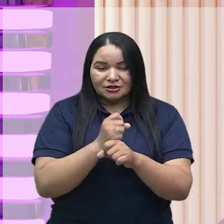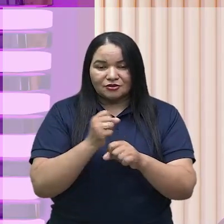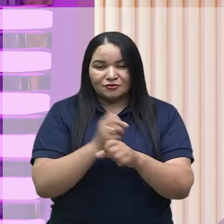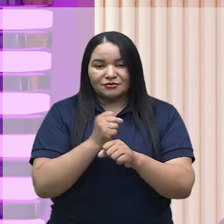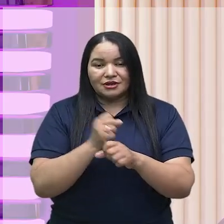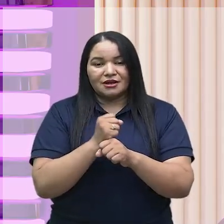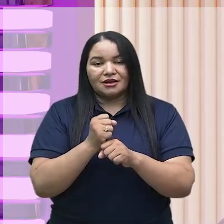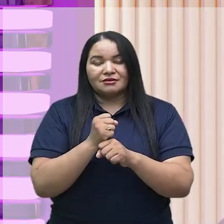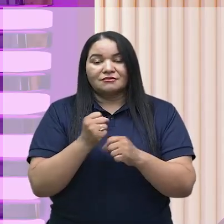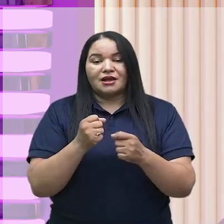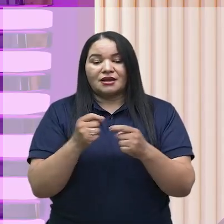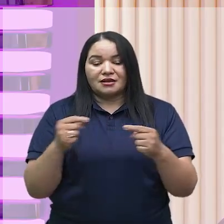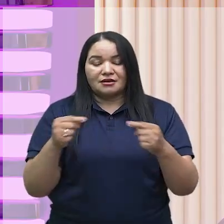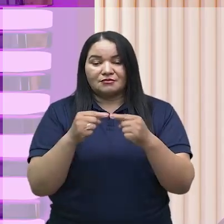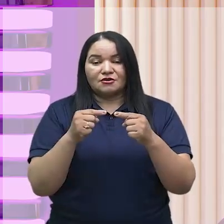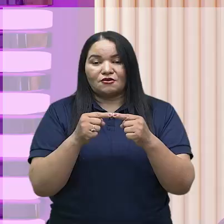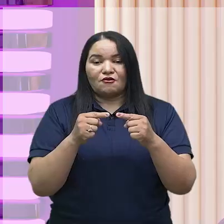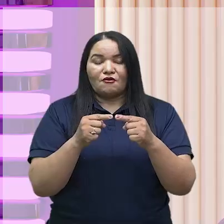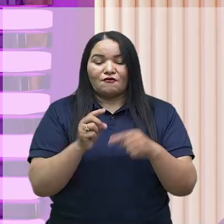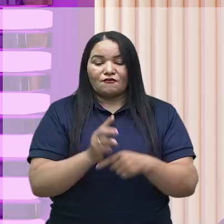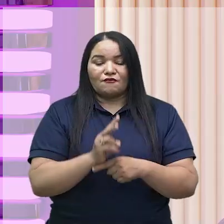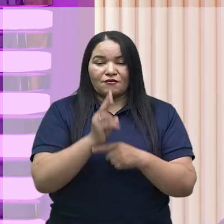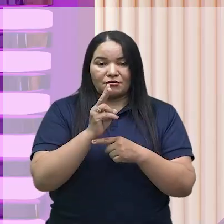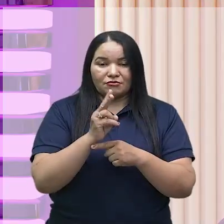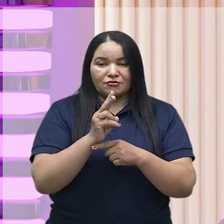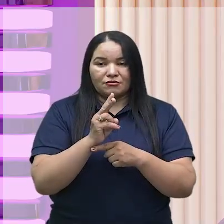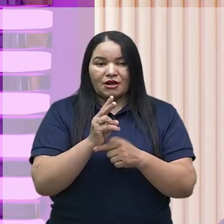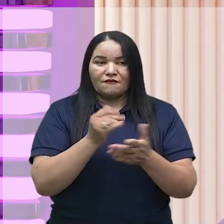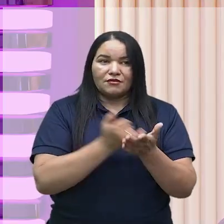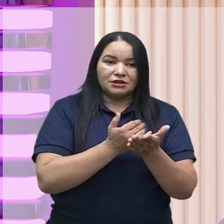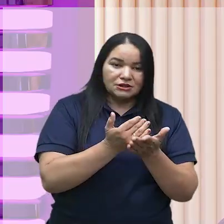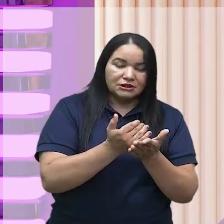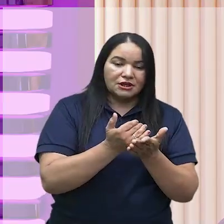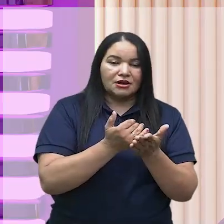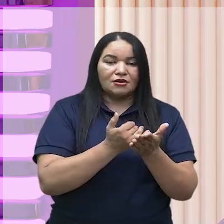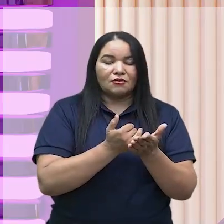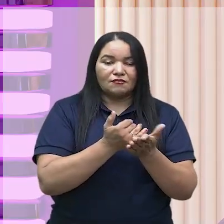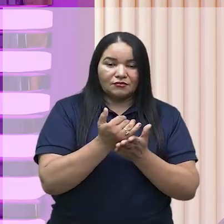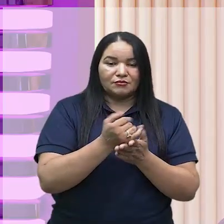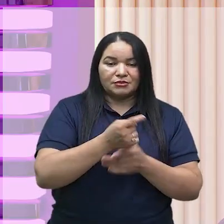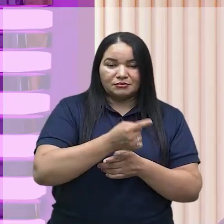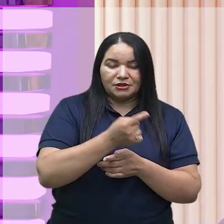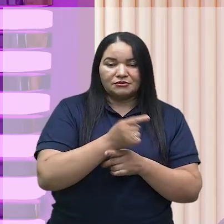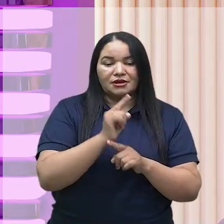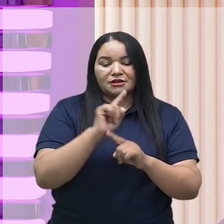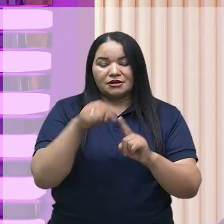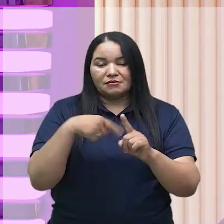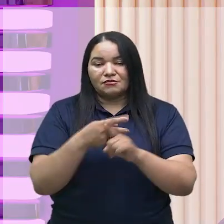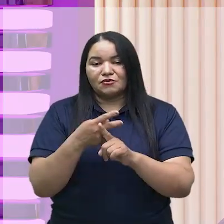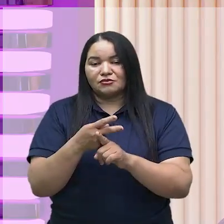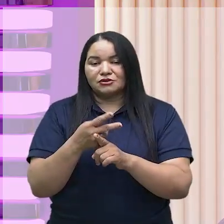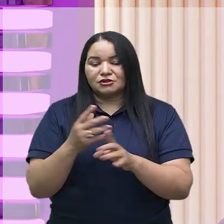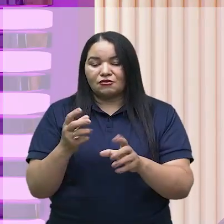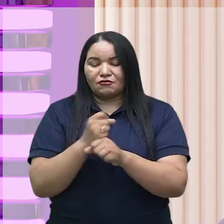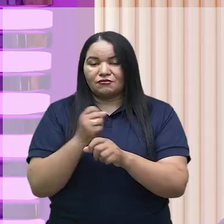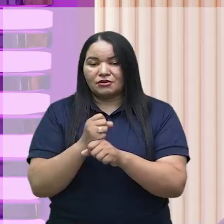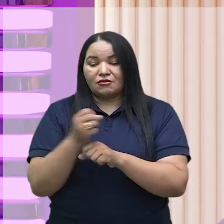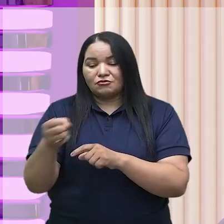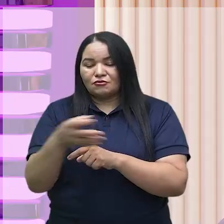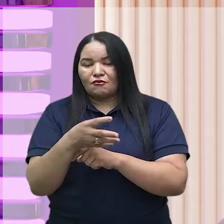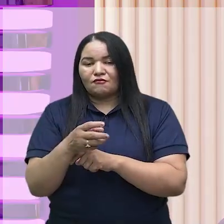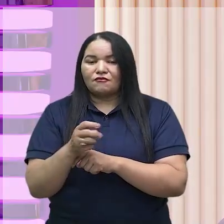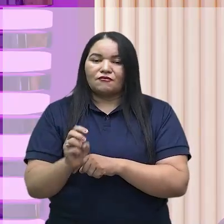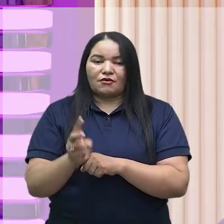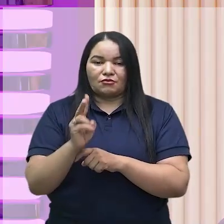não serão em cima sempre do valor inicial. Primeiro você calcula o valor inicial e depois você vai calcular em cima do novo valor.